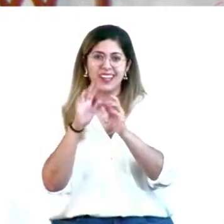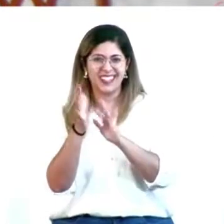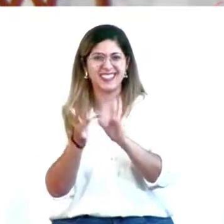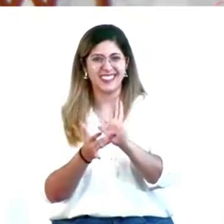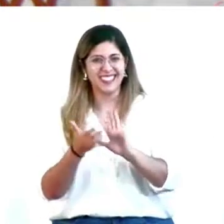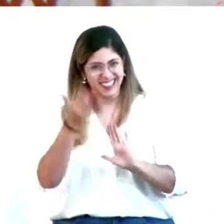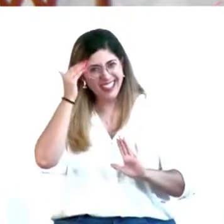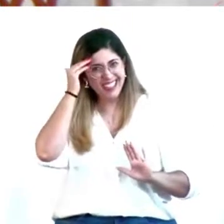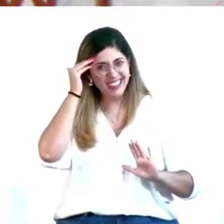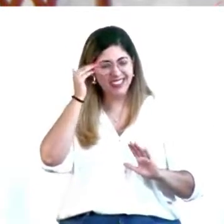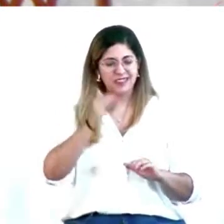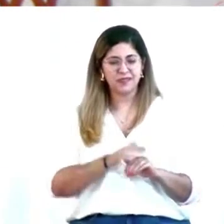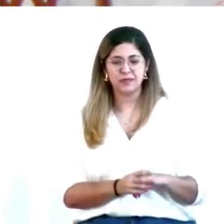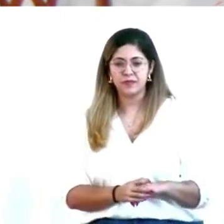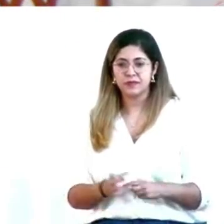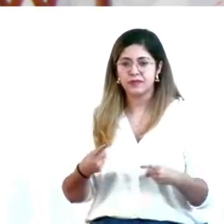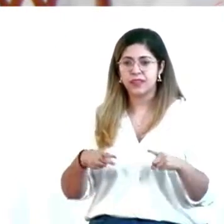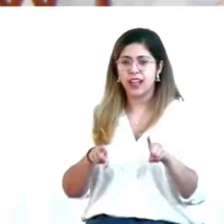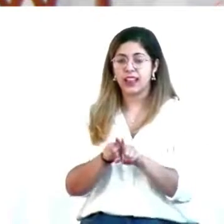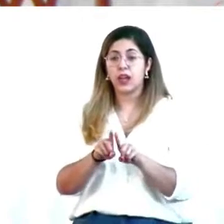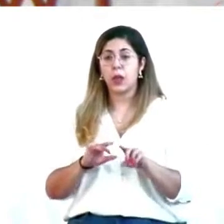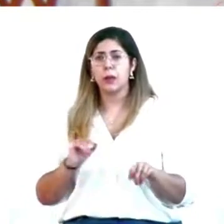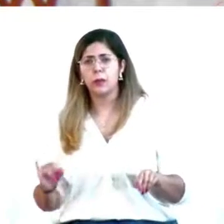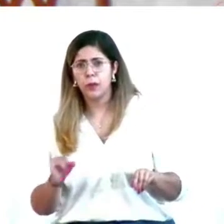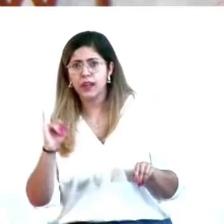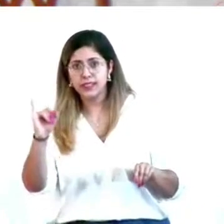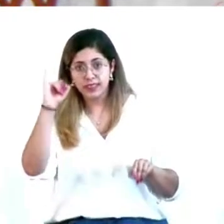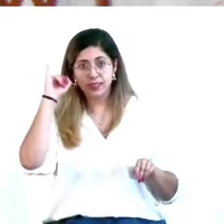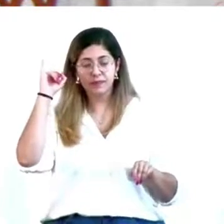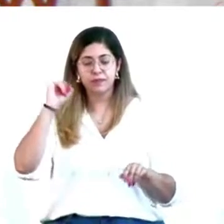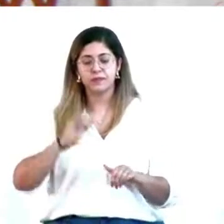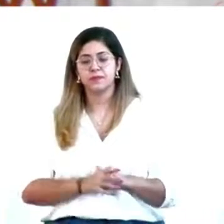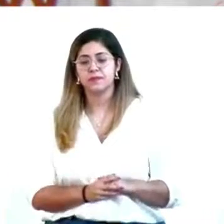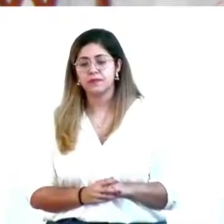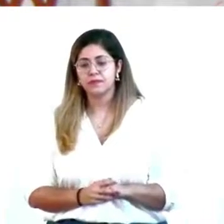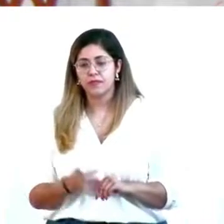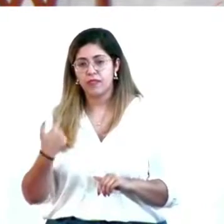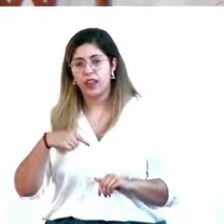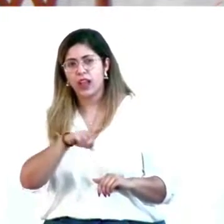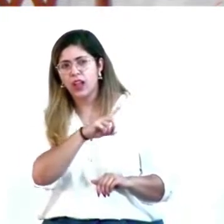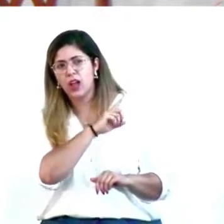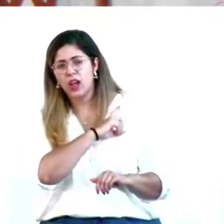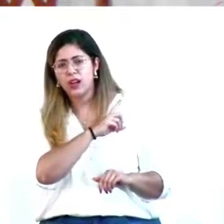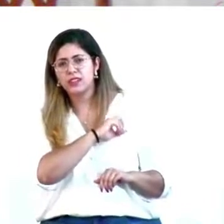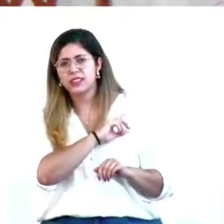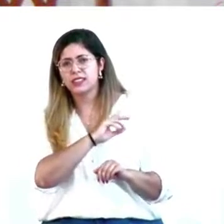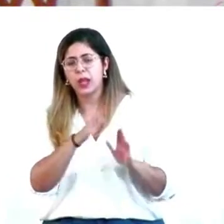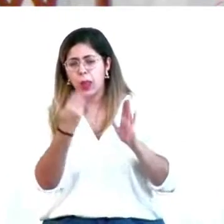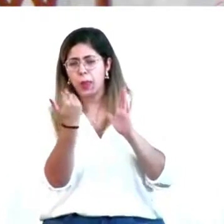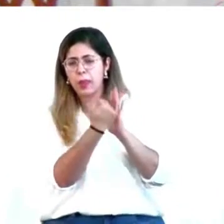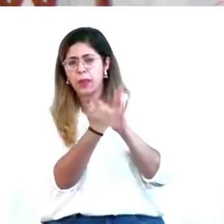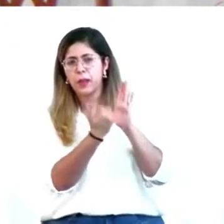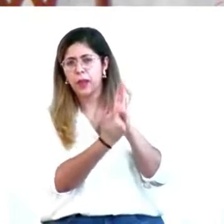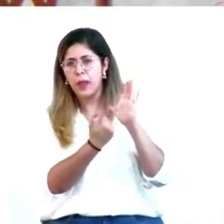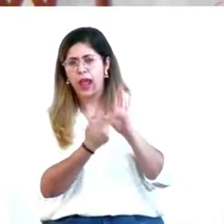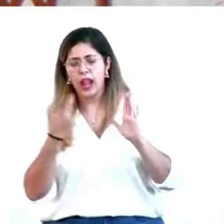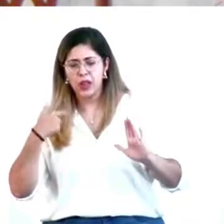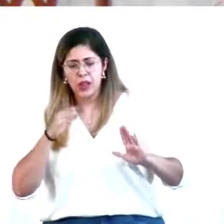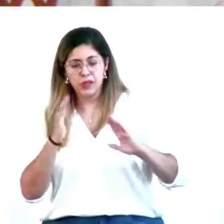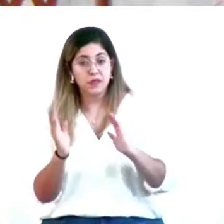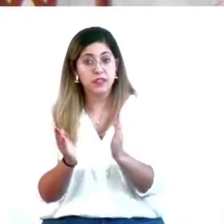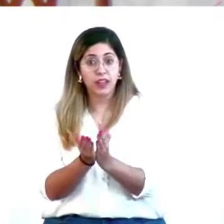destacar a importância daqueles que receberam o dom de ensino, pois esses preparam os santos na unidade da